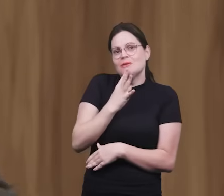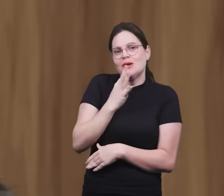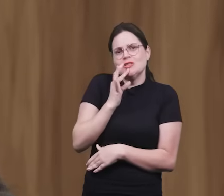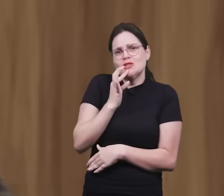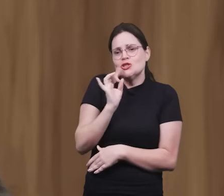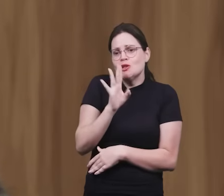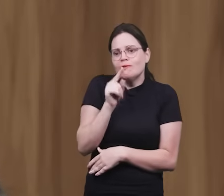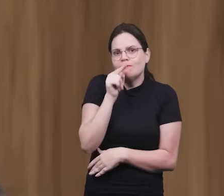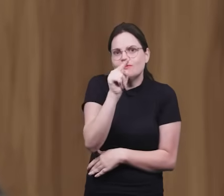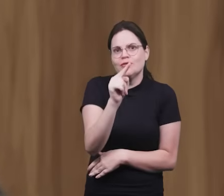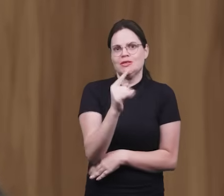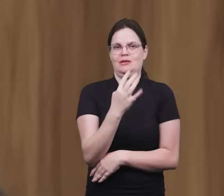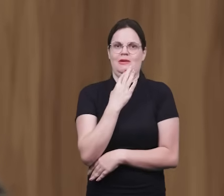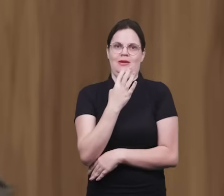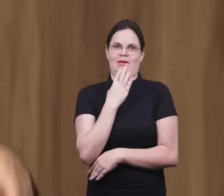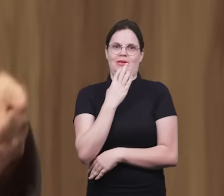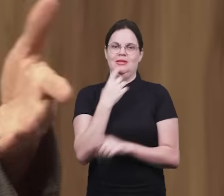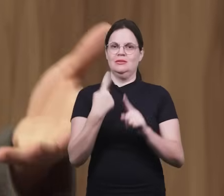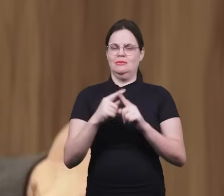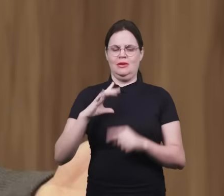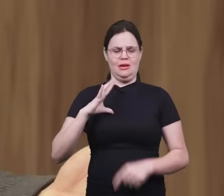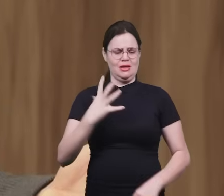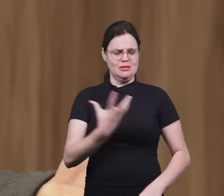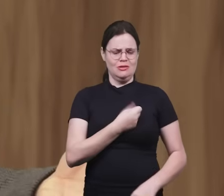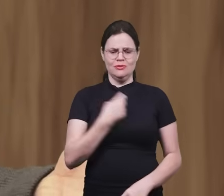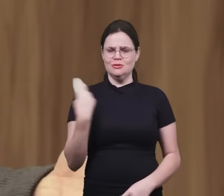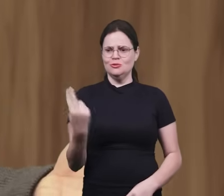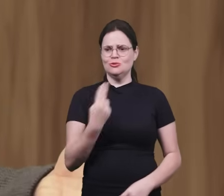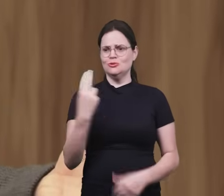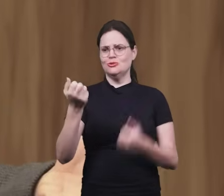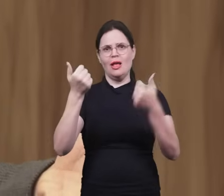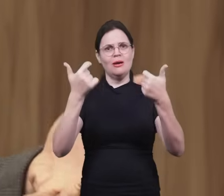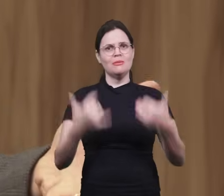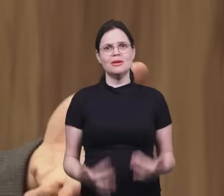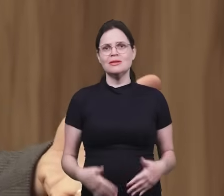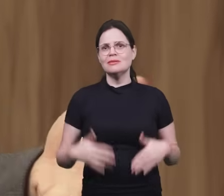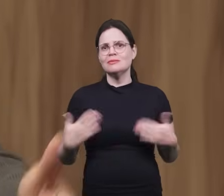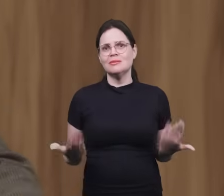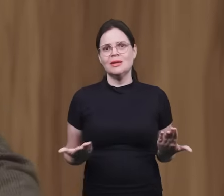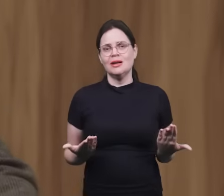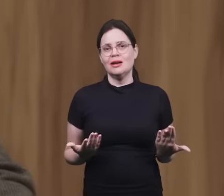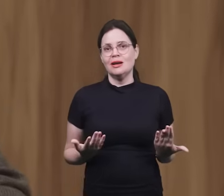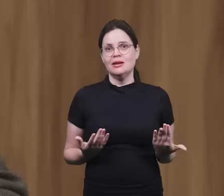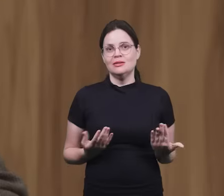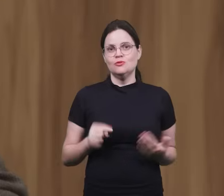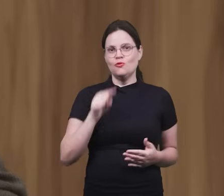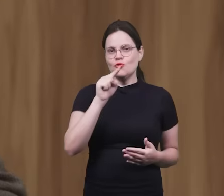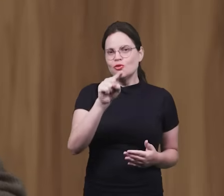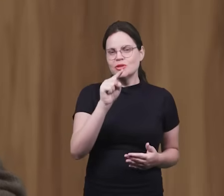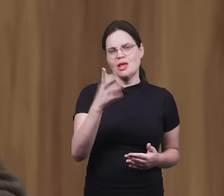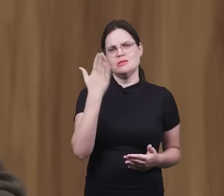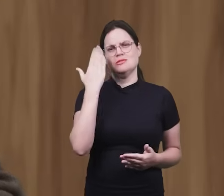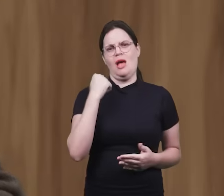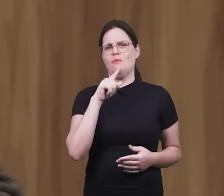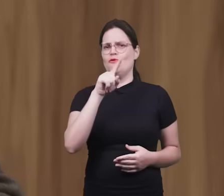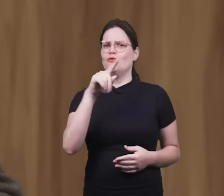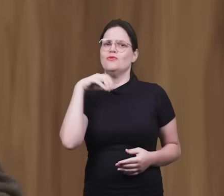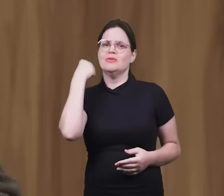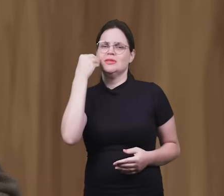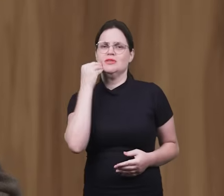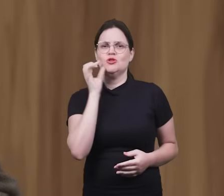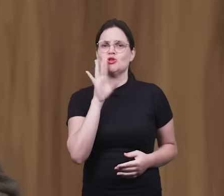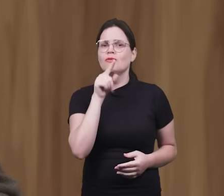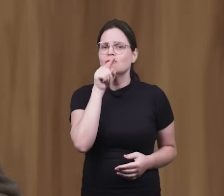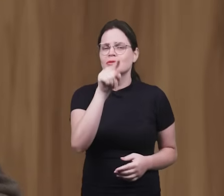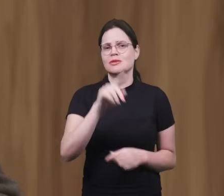quê? Porque a salvação é algo que você não consegue nem explicar. Só sabe quem viveu. Só você conhece aquilo